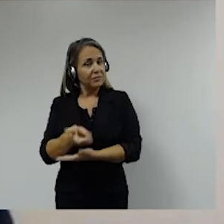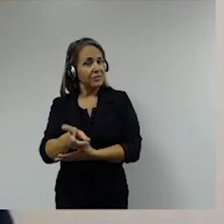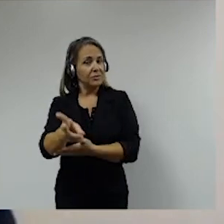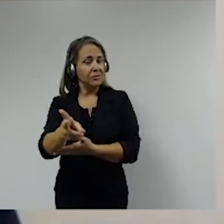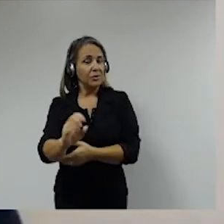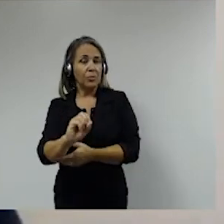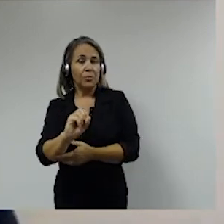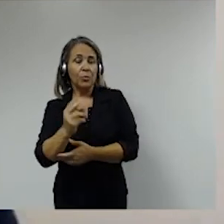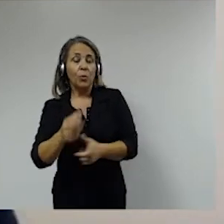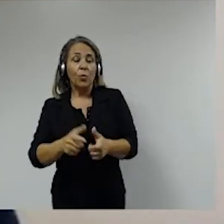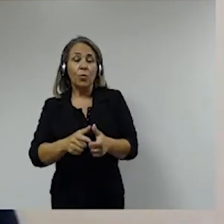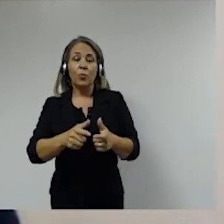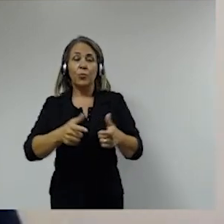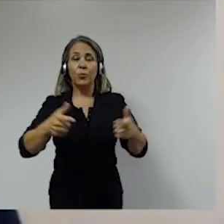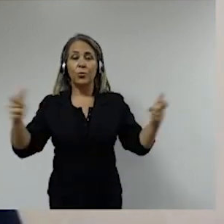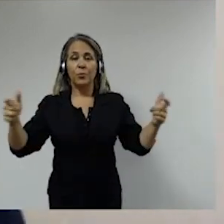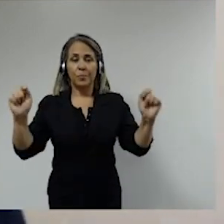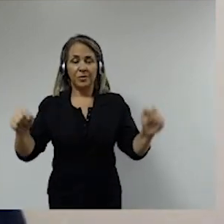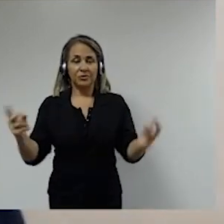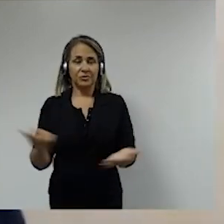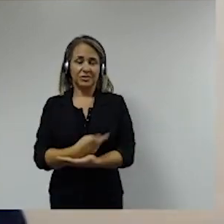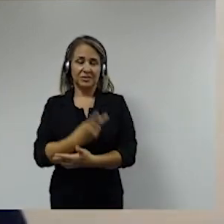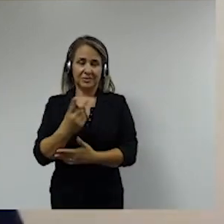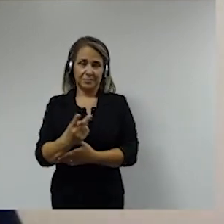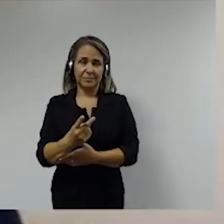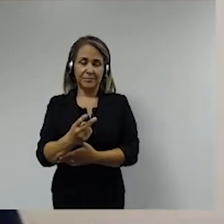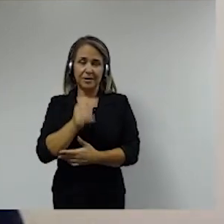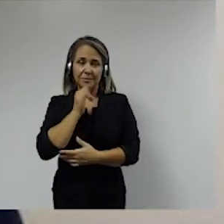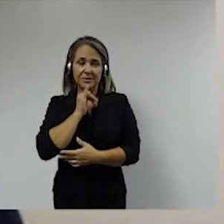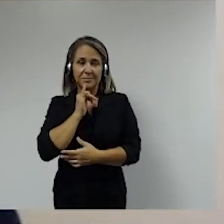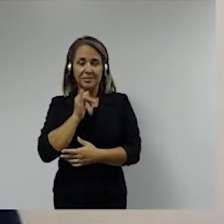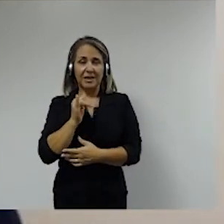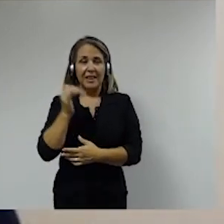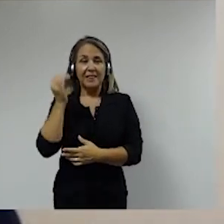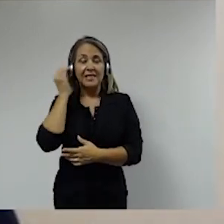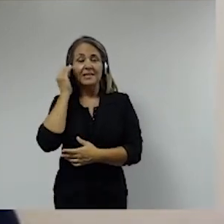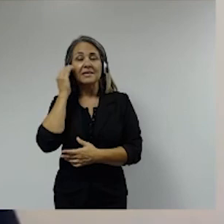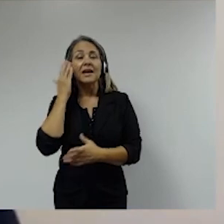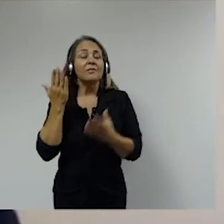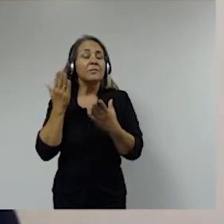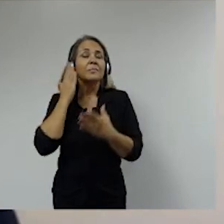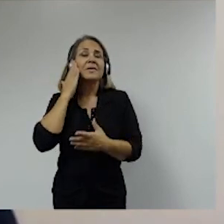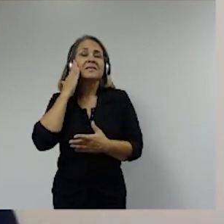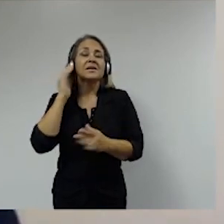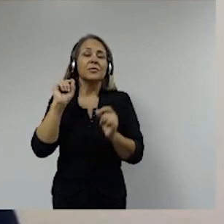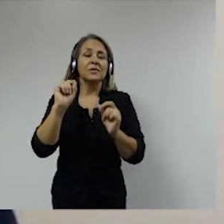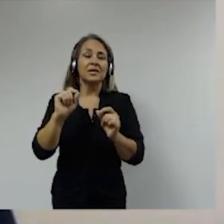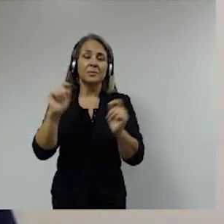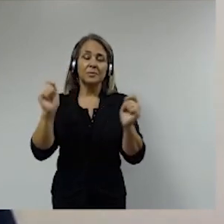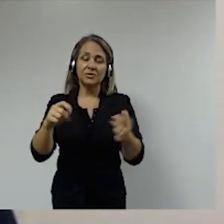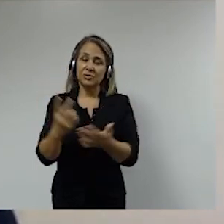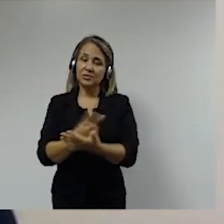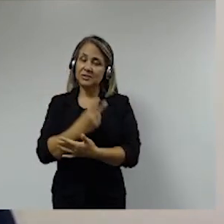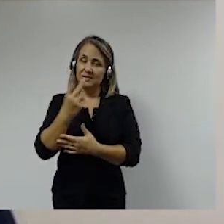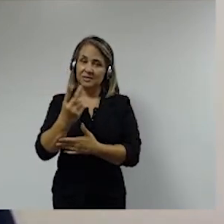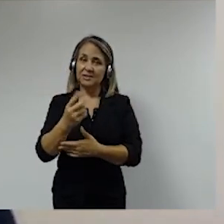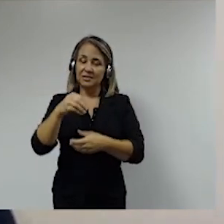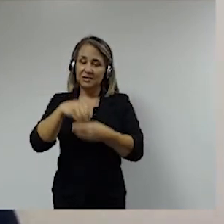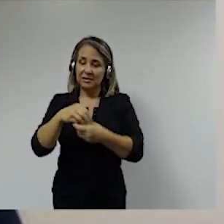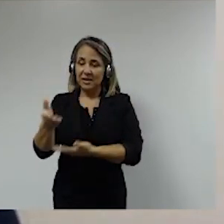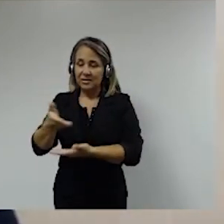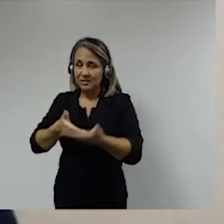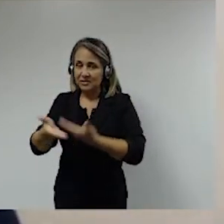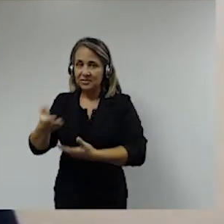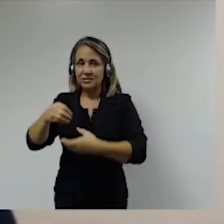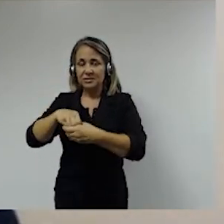em que proporção isso deve ocorrer, bem como tentar prever o que, de novo, pode ou deve acontecer no âmbito das relações de